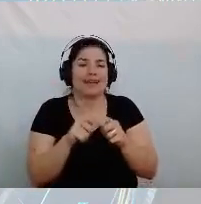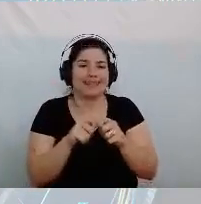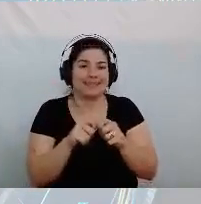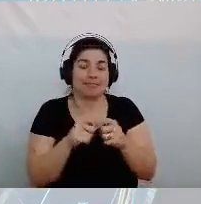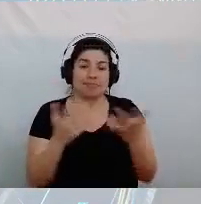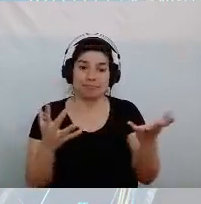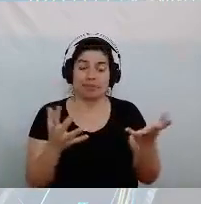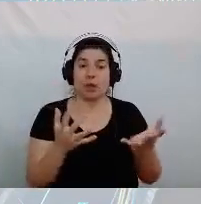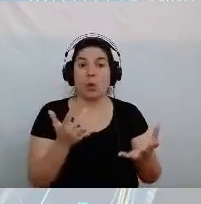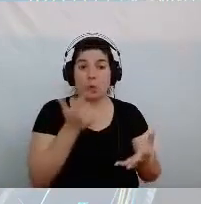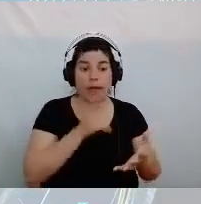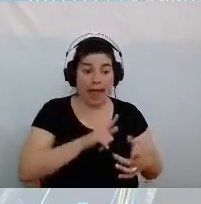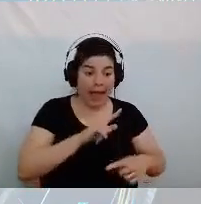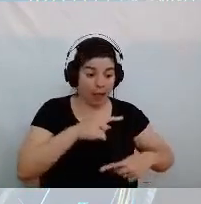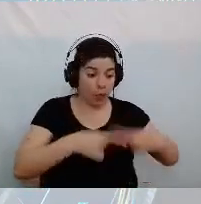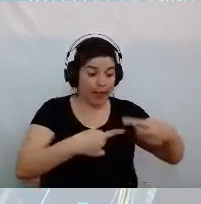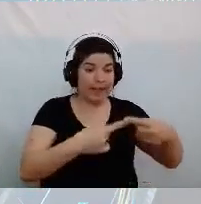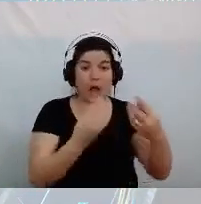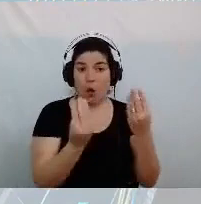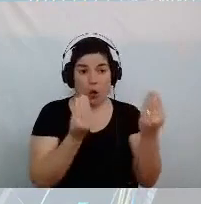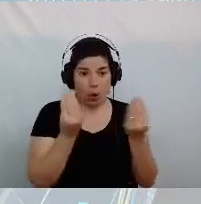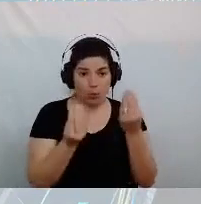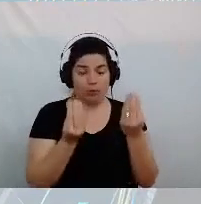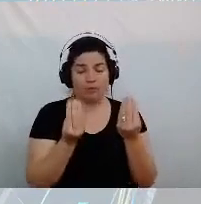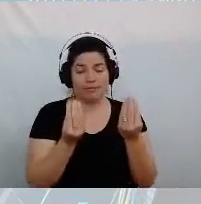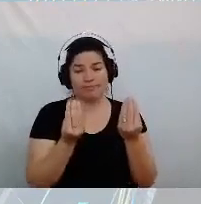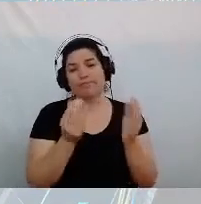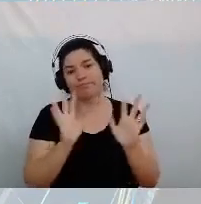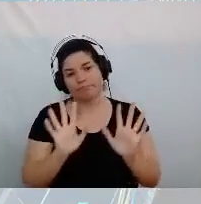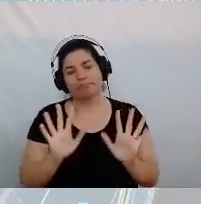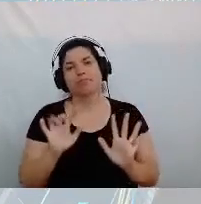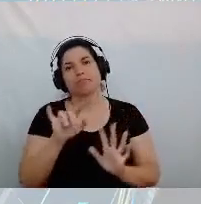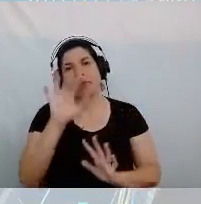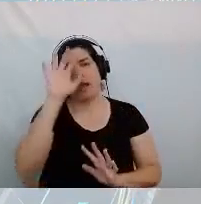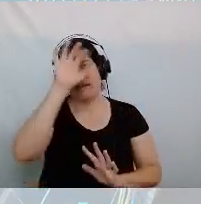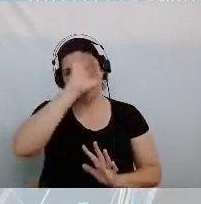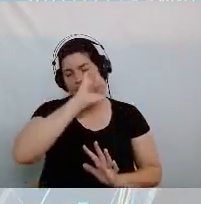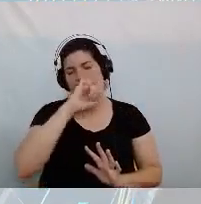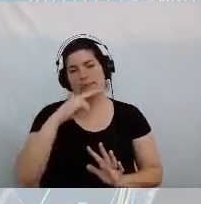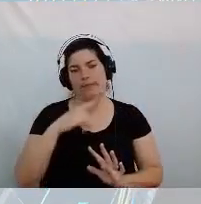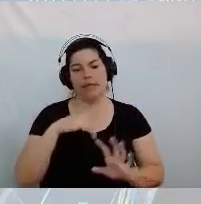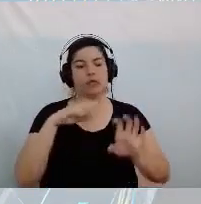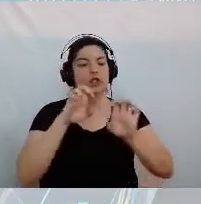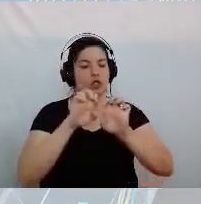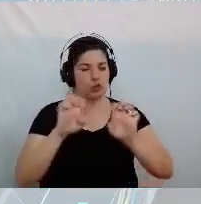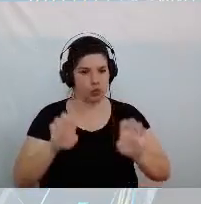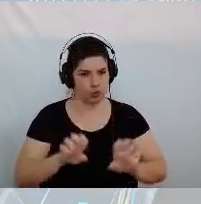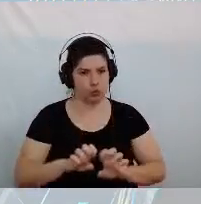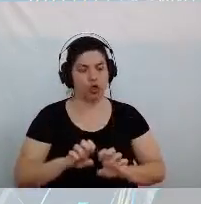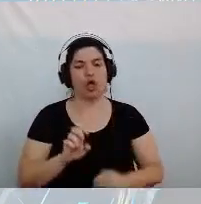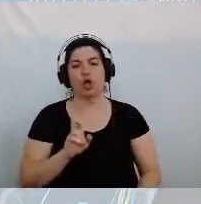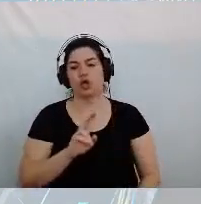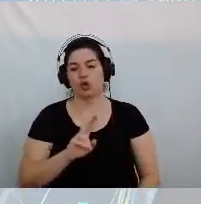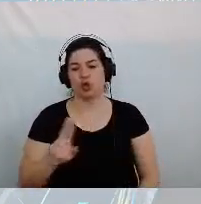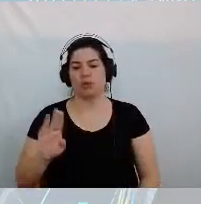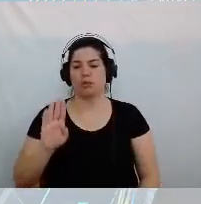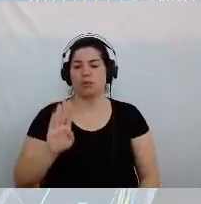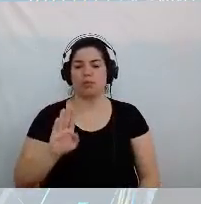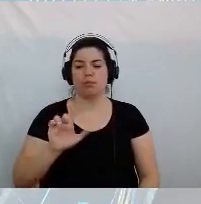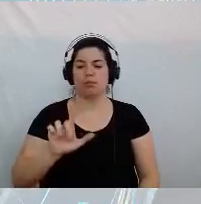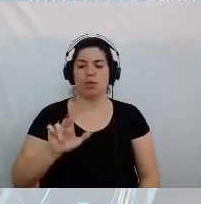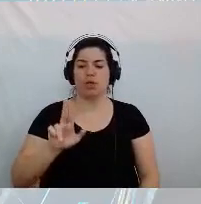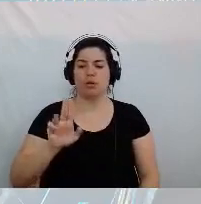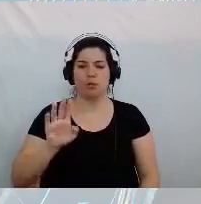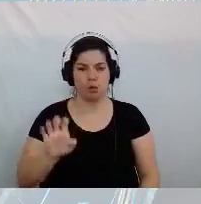atualização disso aí você eventualmente aprende que existe uma estrutura de dados probabilística chamada Bloom Filter que